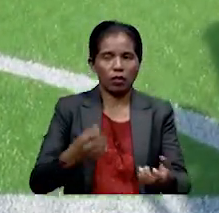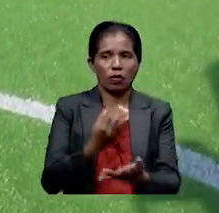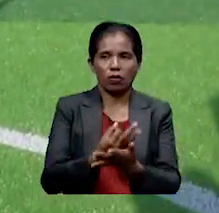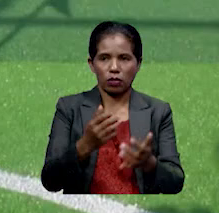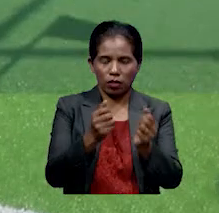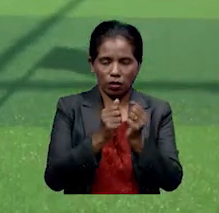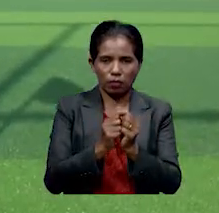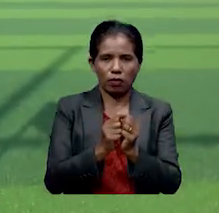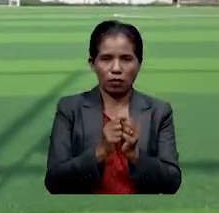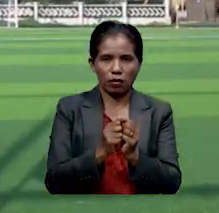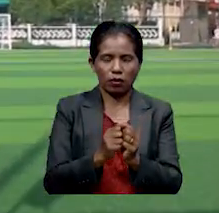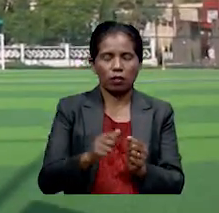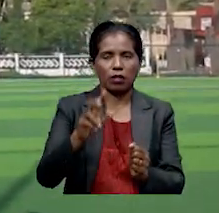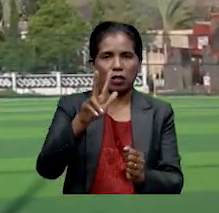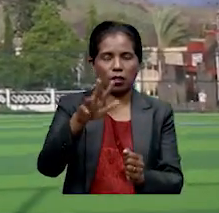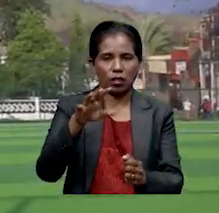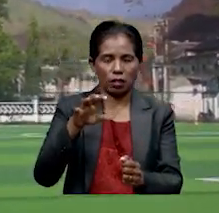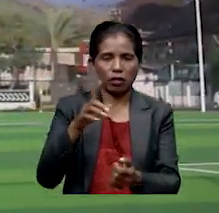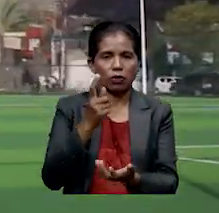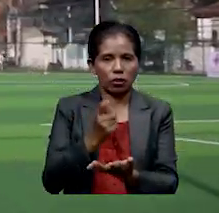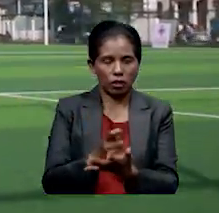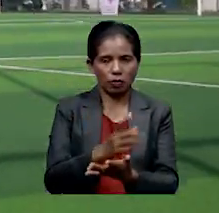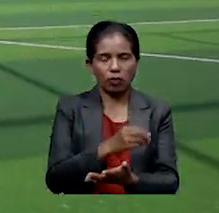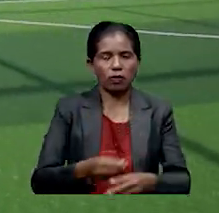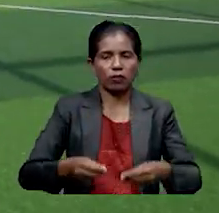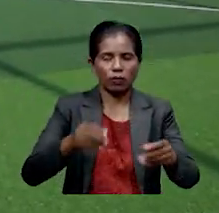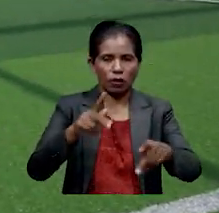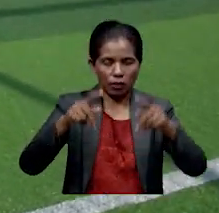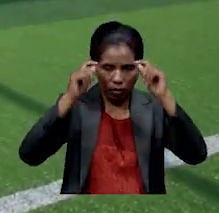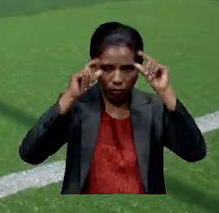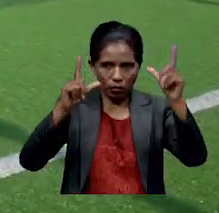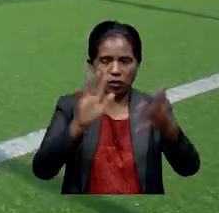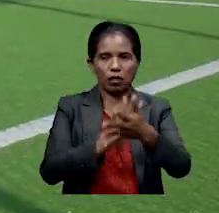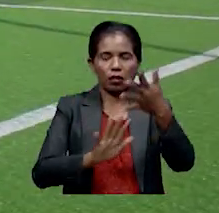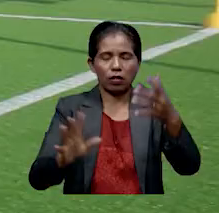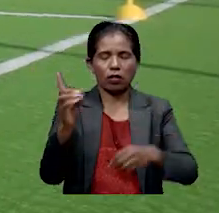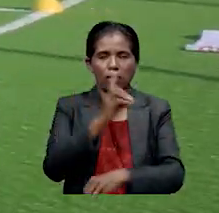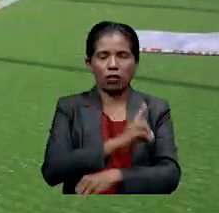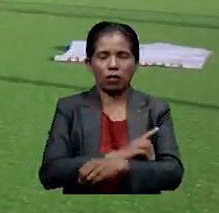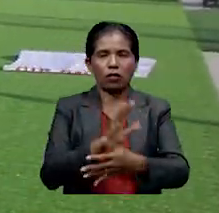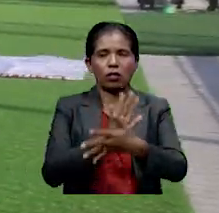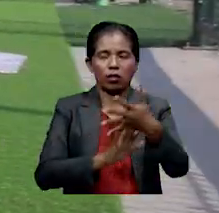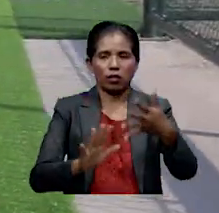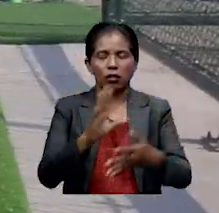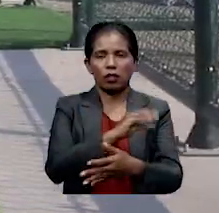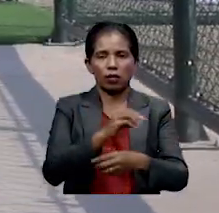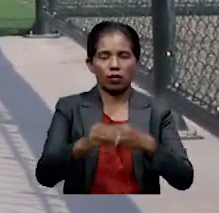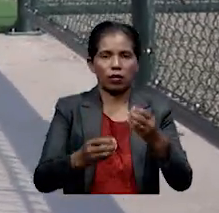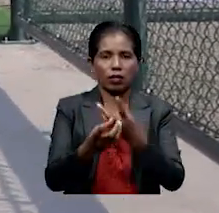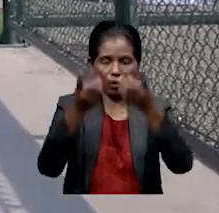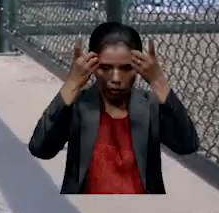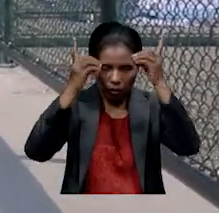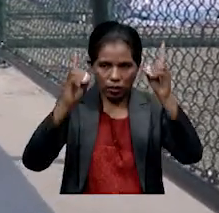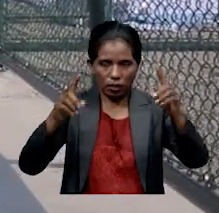dólares americanos rihun atostolu. Hoje oferece para Timor-Leste, hoje celebra loro aniversário do estabelecimento de relação diplomática